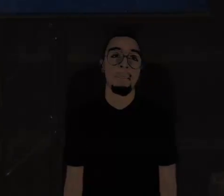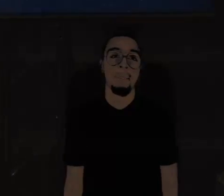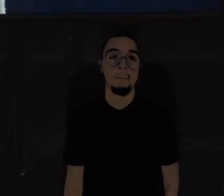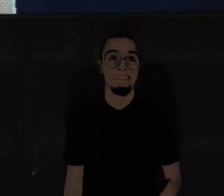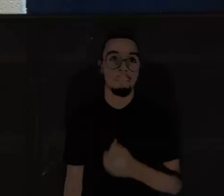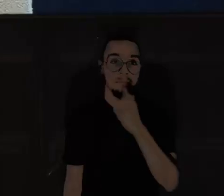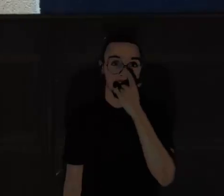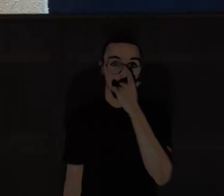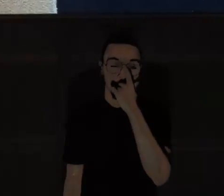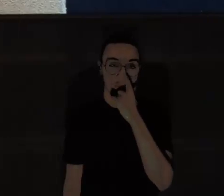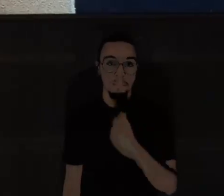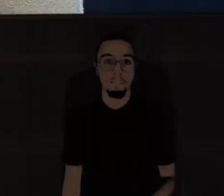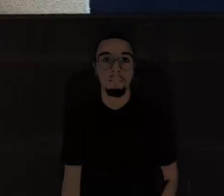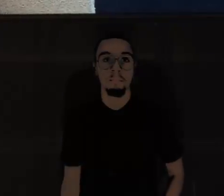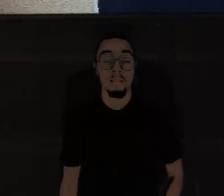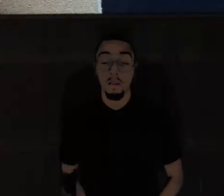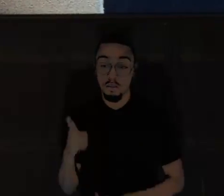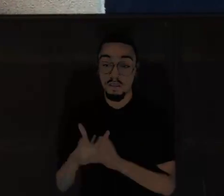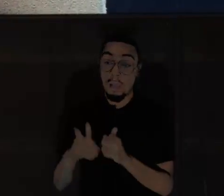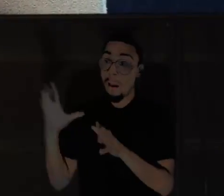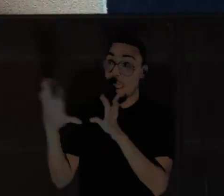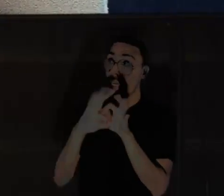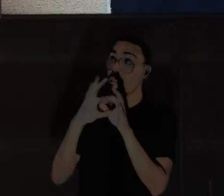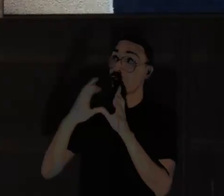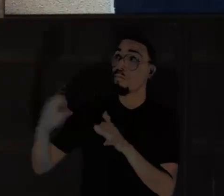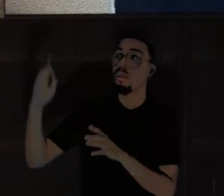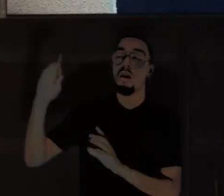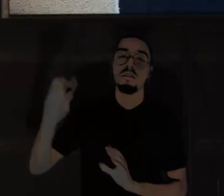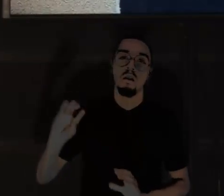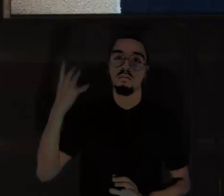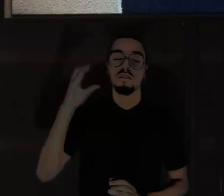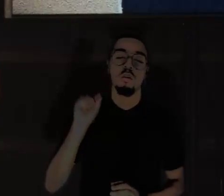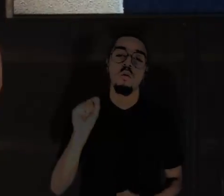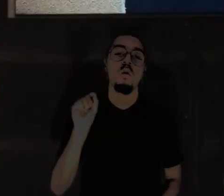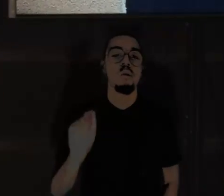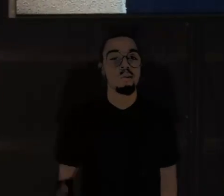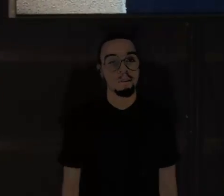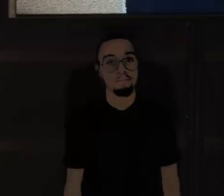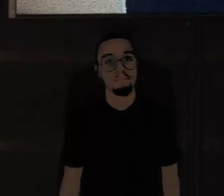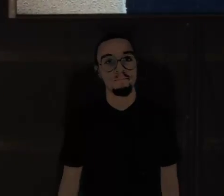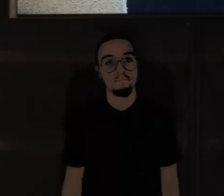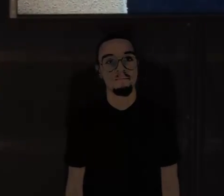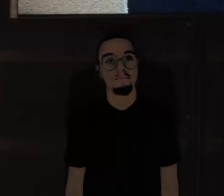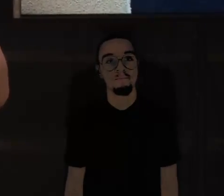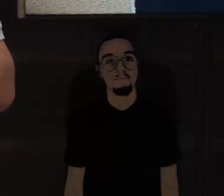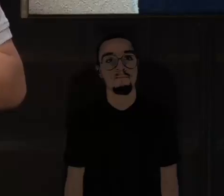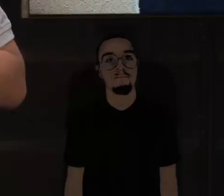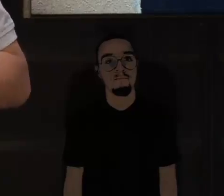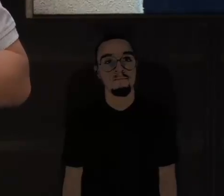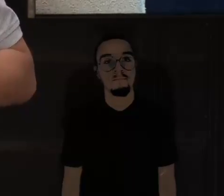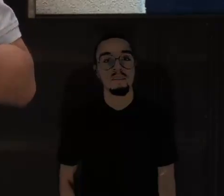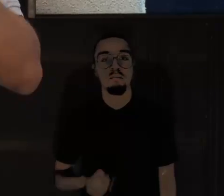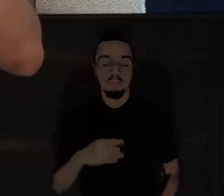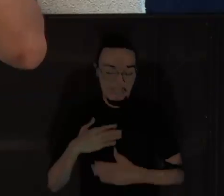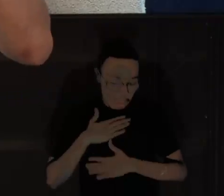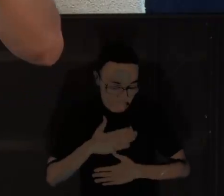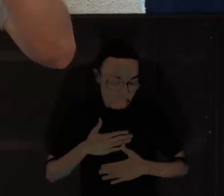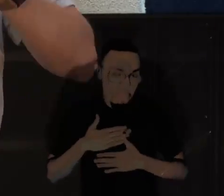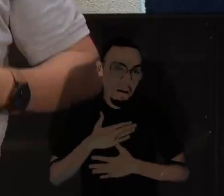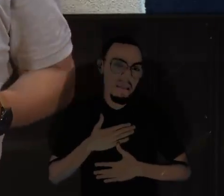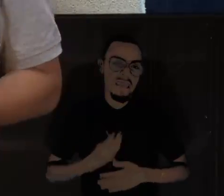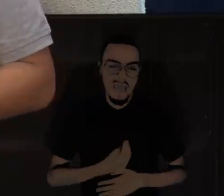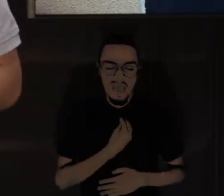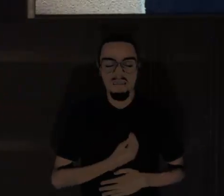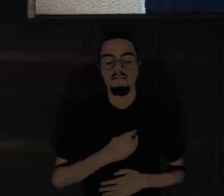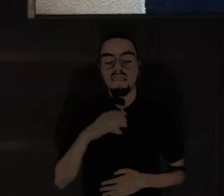foi o resultado da vida de Gideão, meu irmão? Você vai sentir prazer em todos os momentos da sua vida.